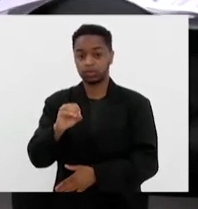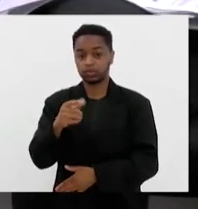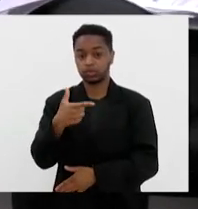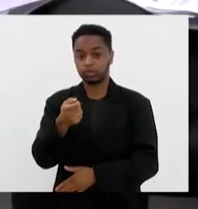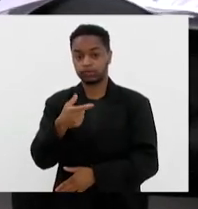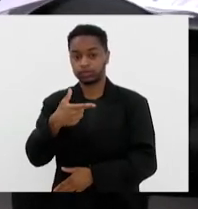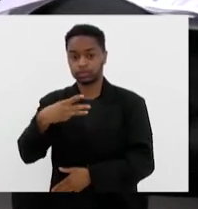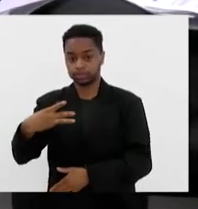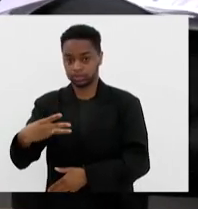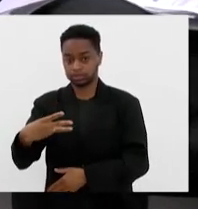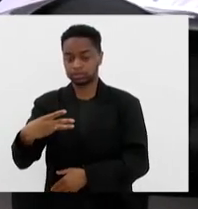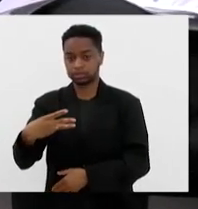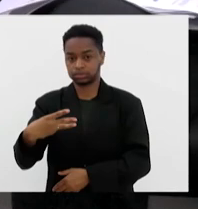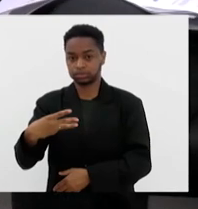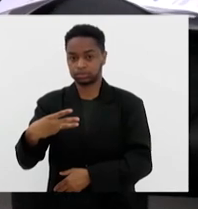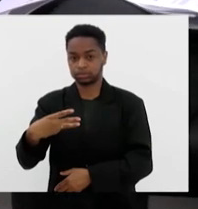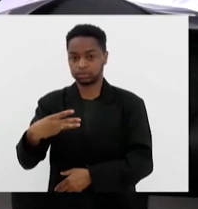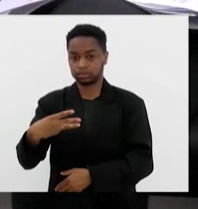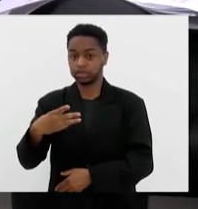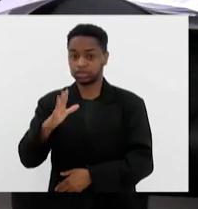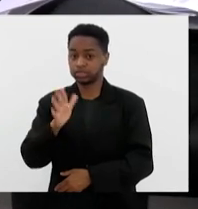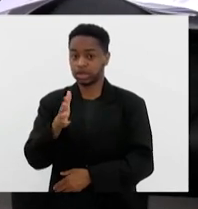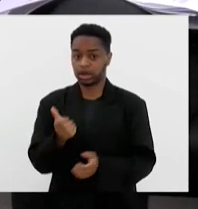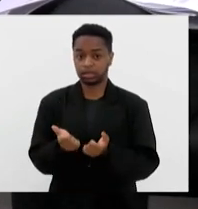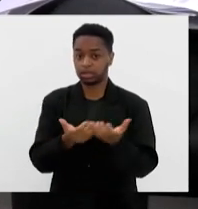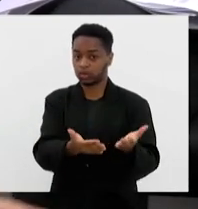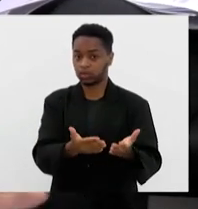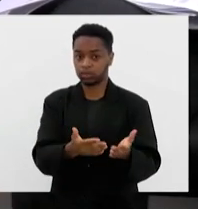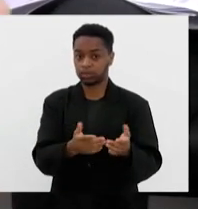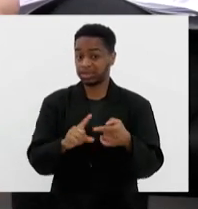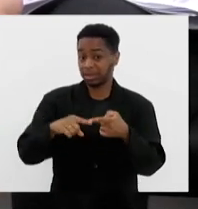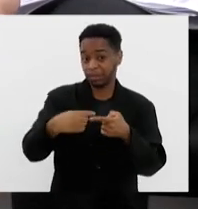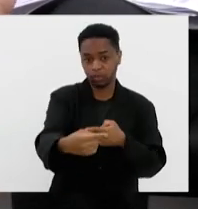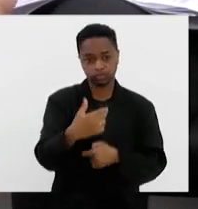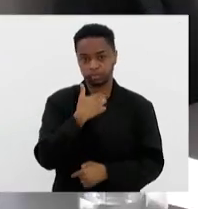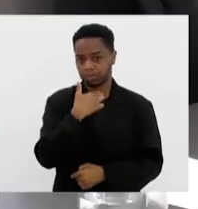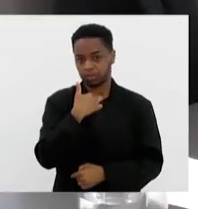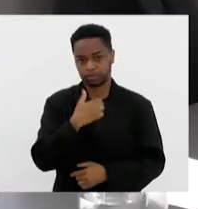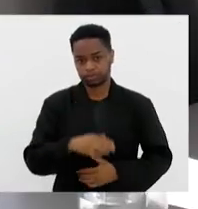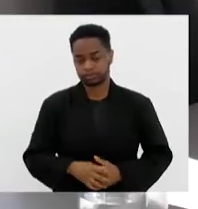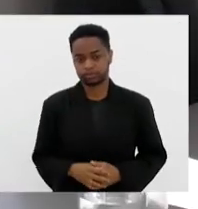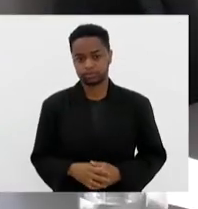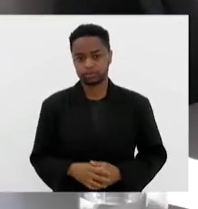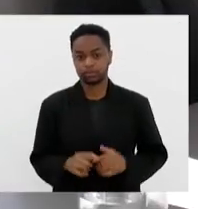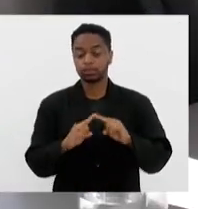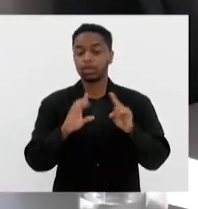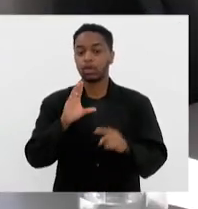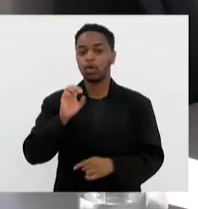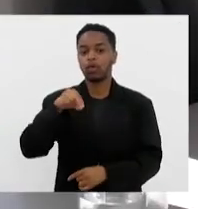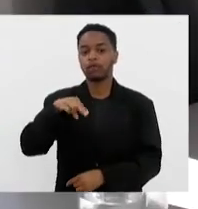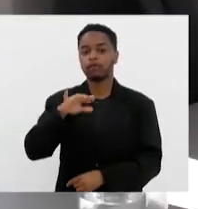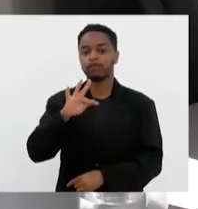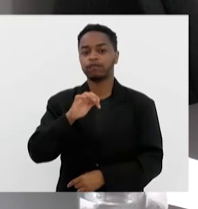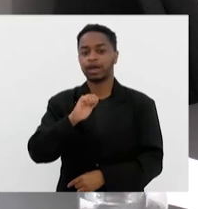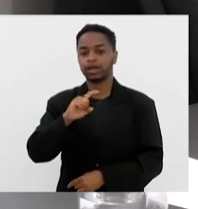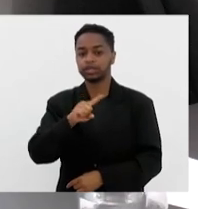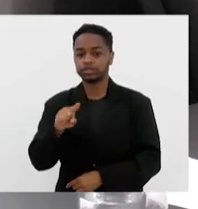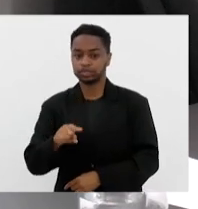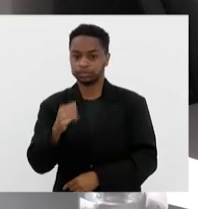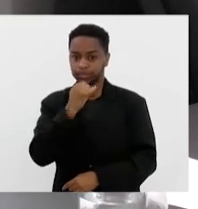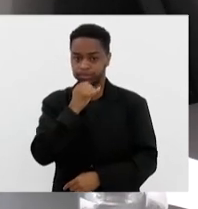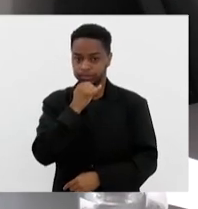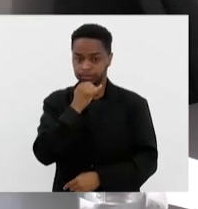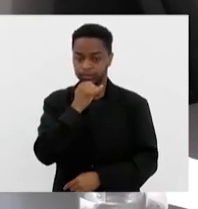23, já tivesse dado incentivo. Está escrito. Agora, o Confaes, por exemplo, já